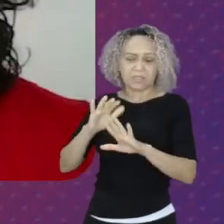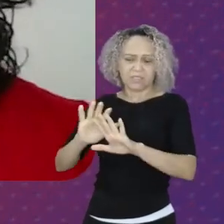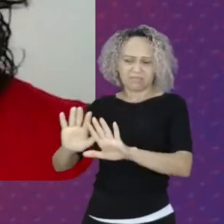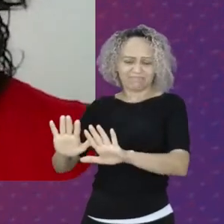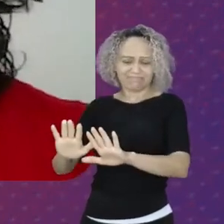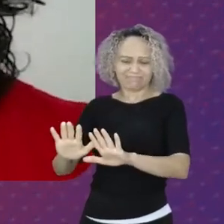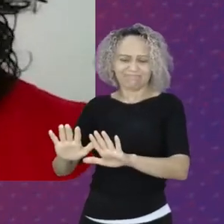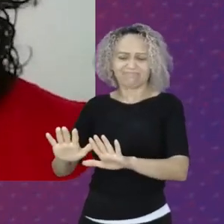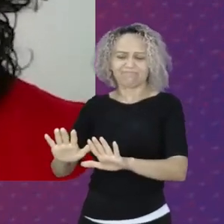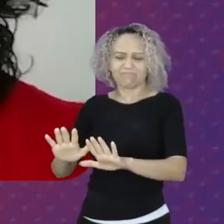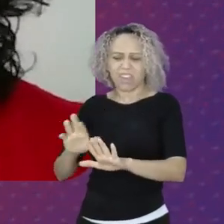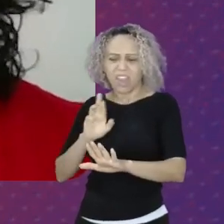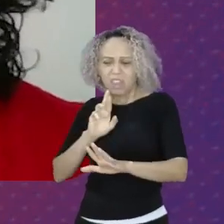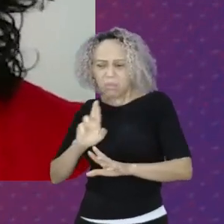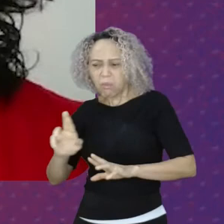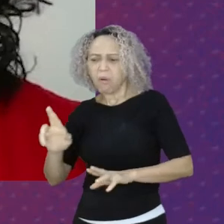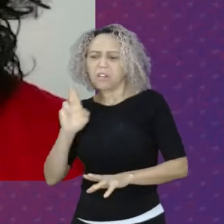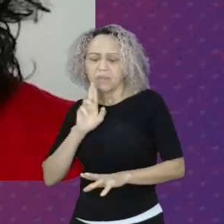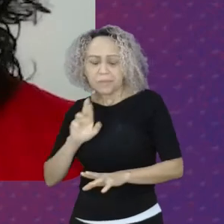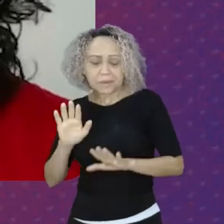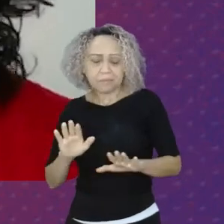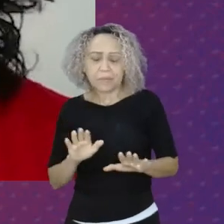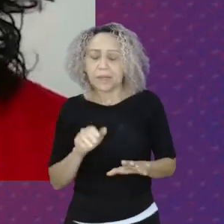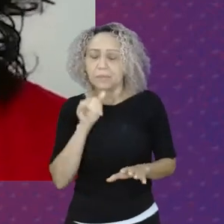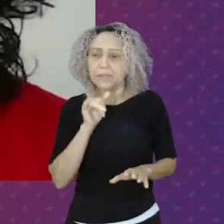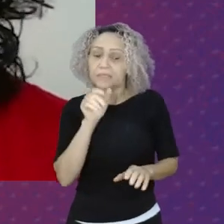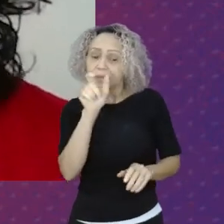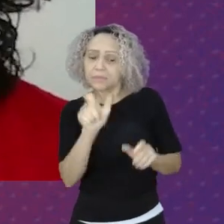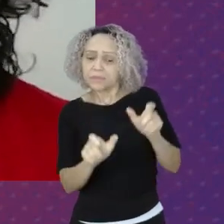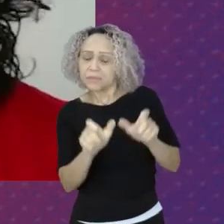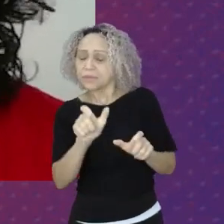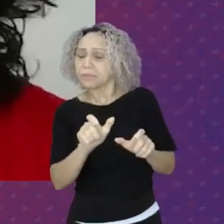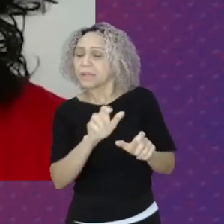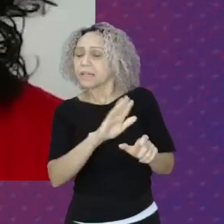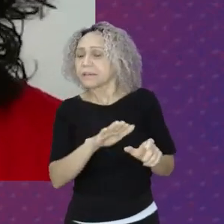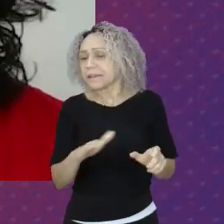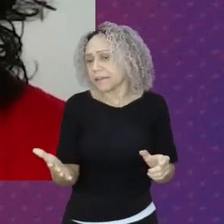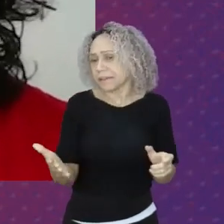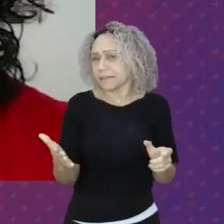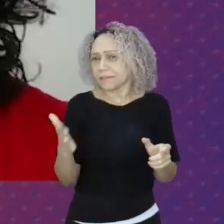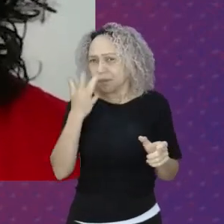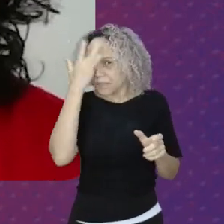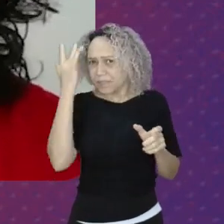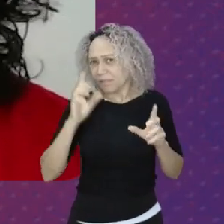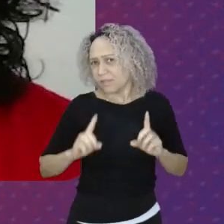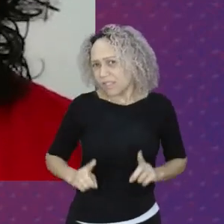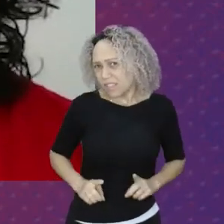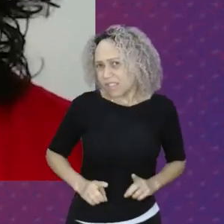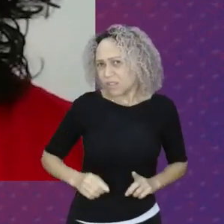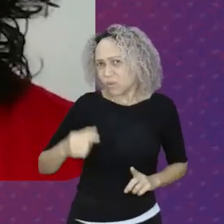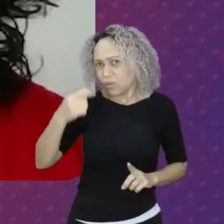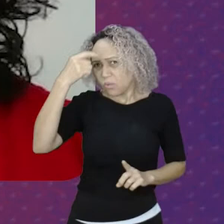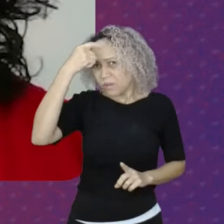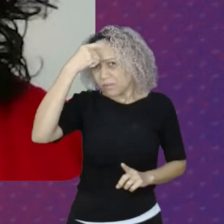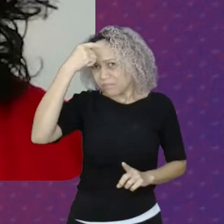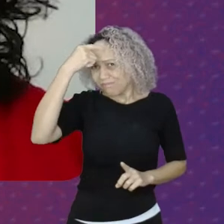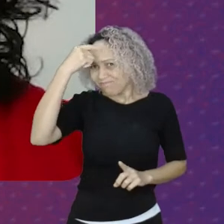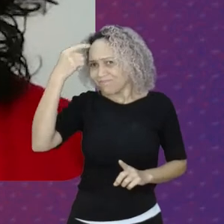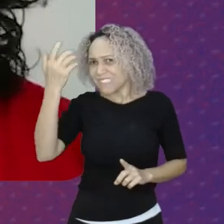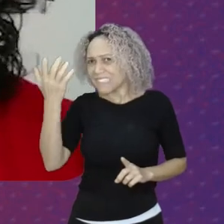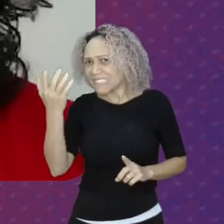ela, às vezes por influência da família, às vezes por medo, diversas